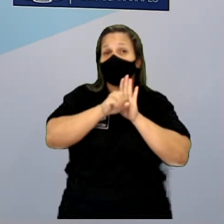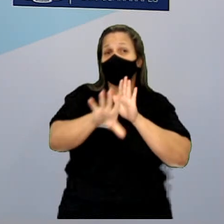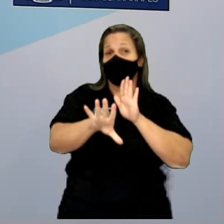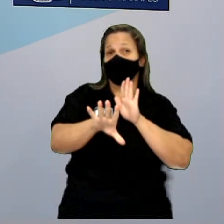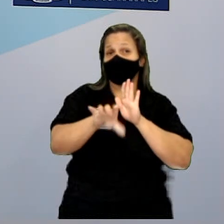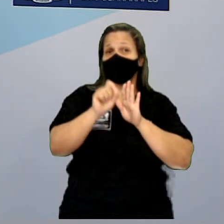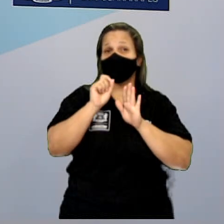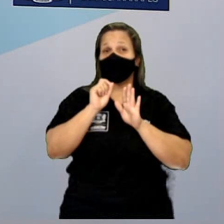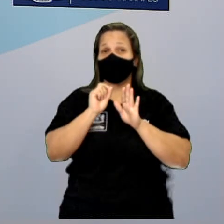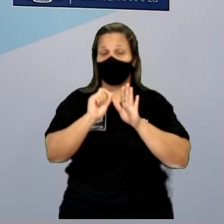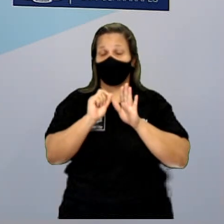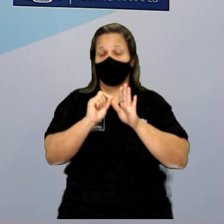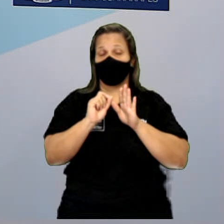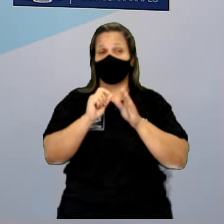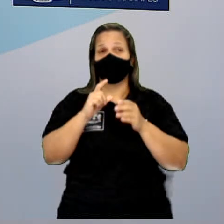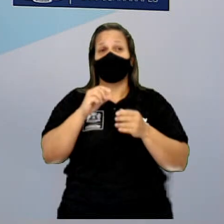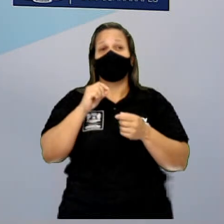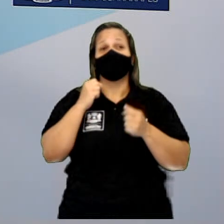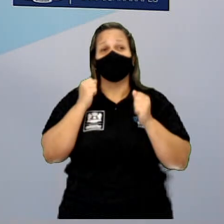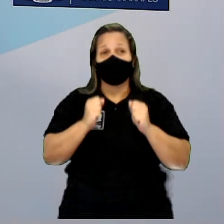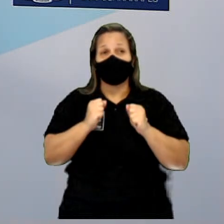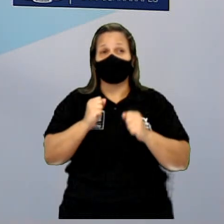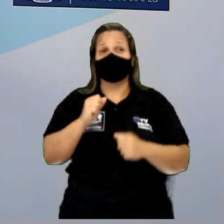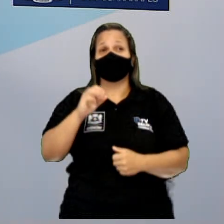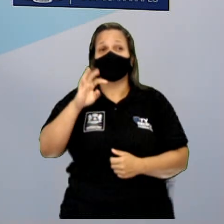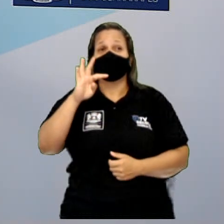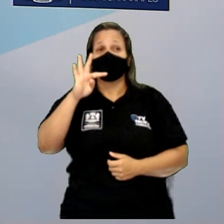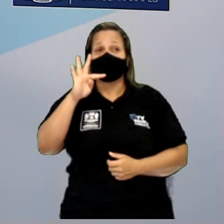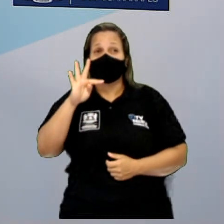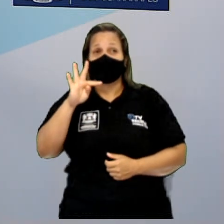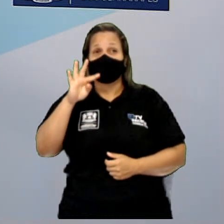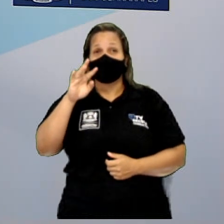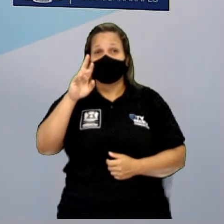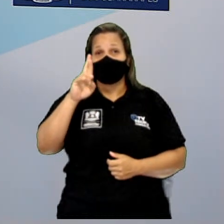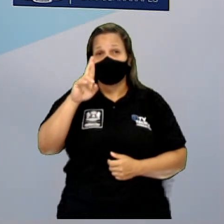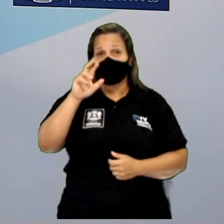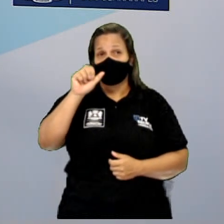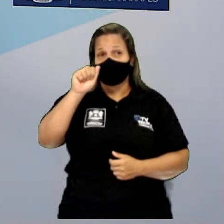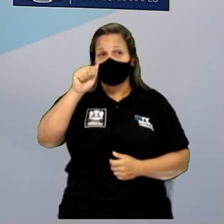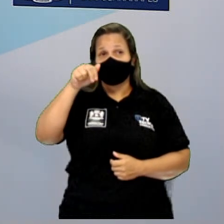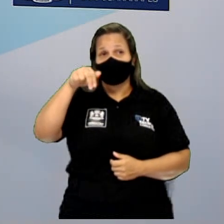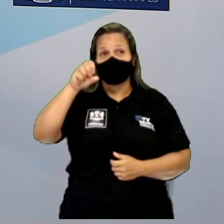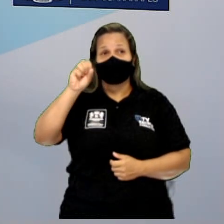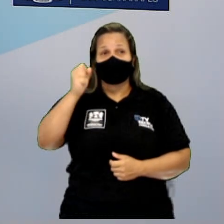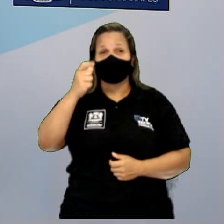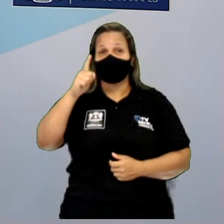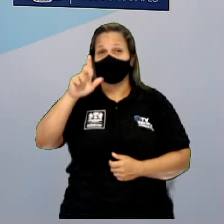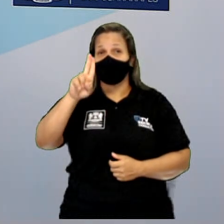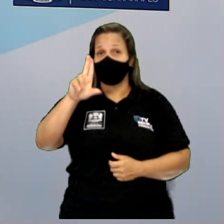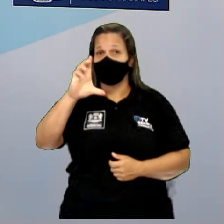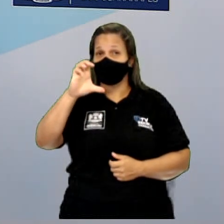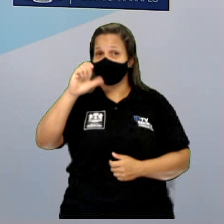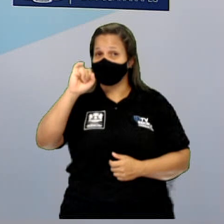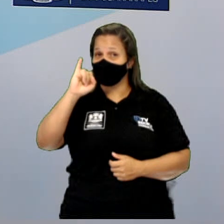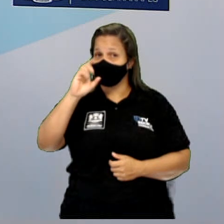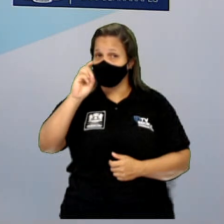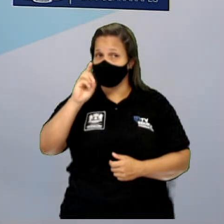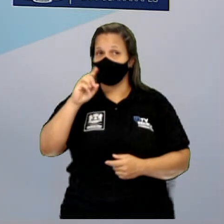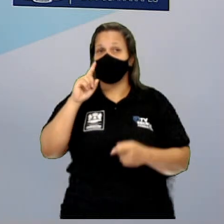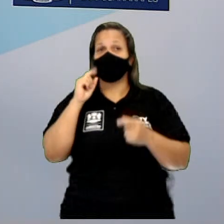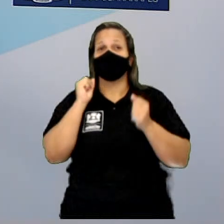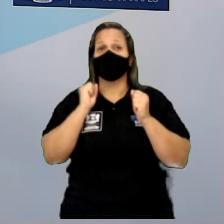ser translúcido, onde a luz que passa por ele, mas não toda, certo? Ele pode ser